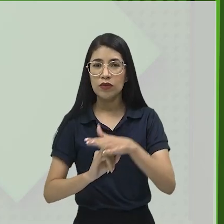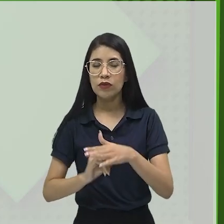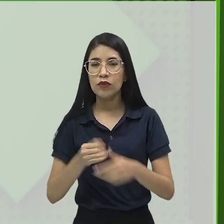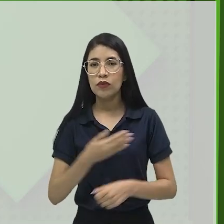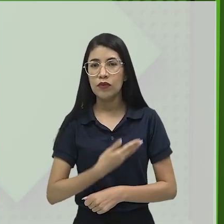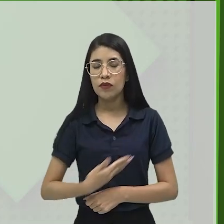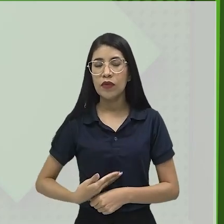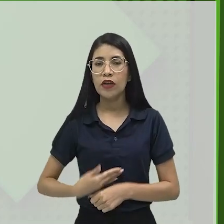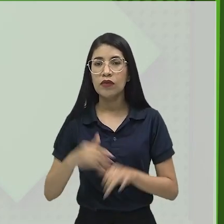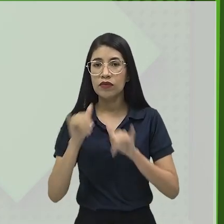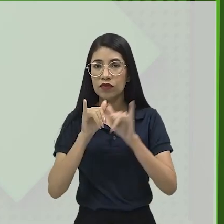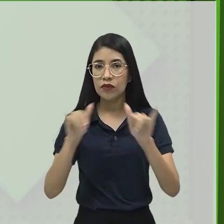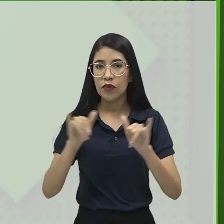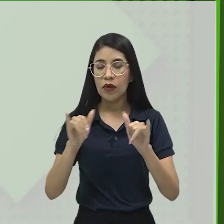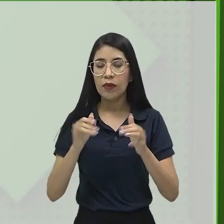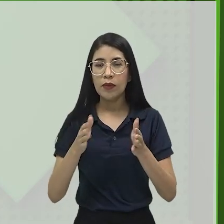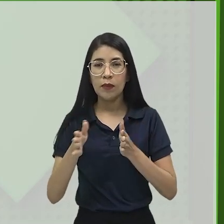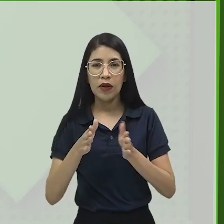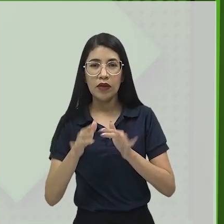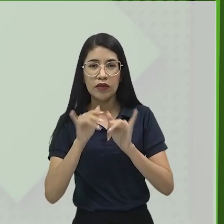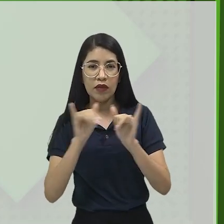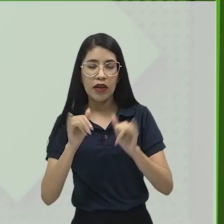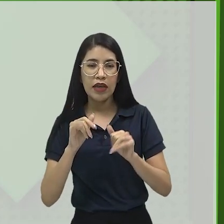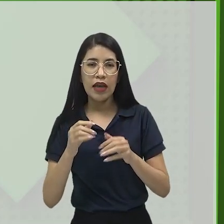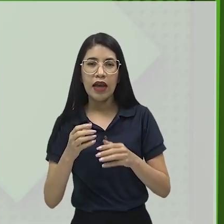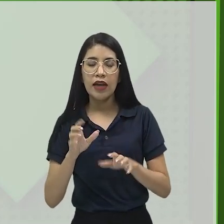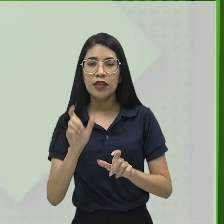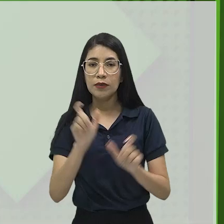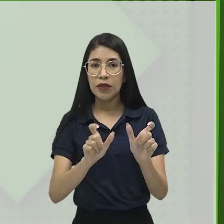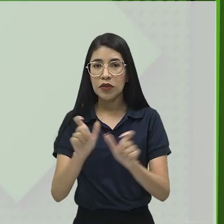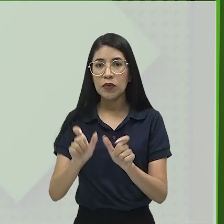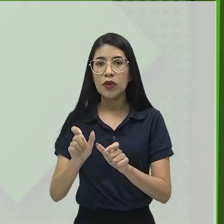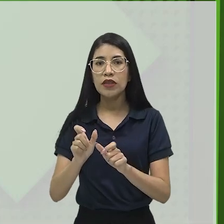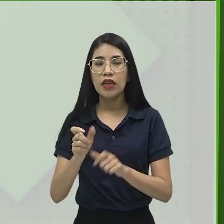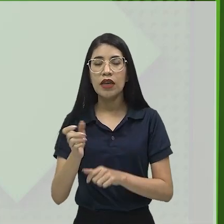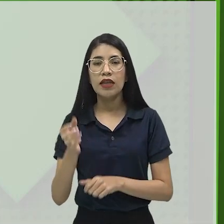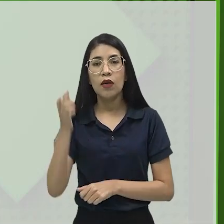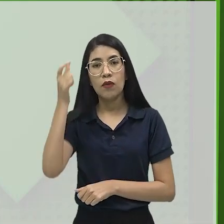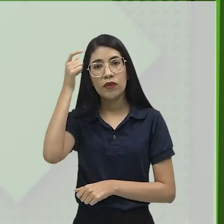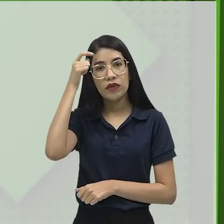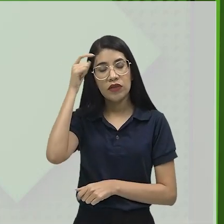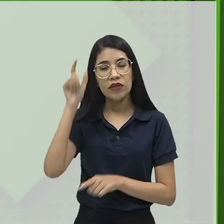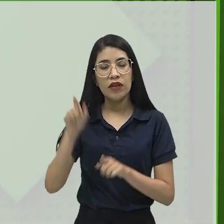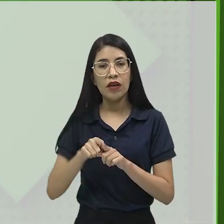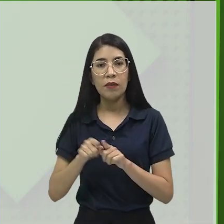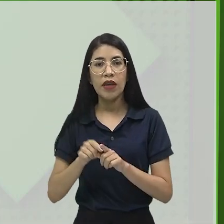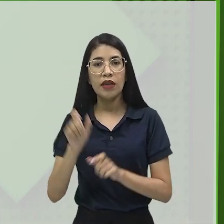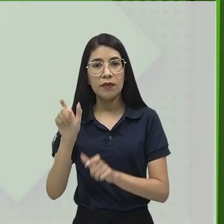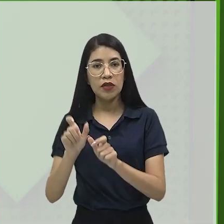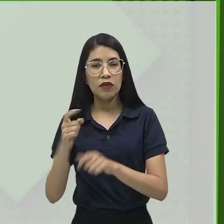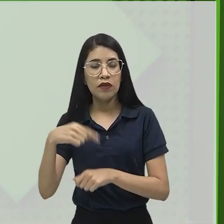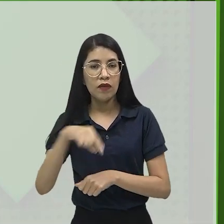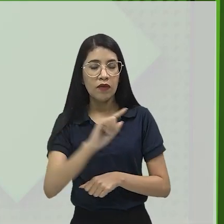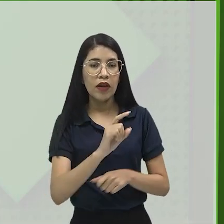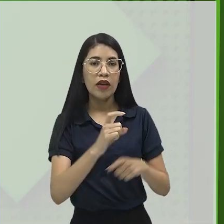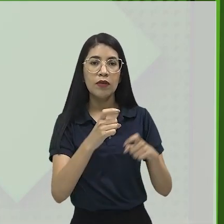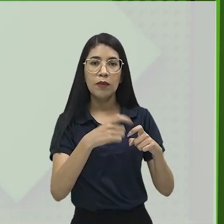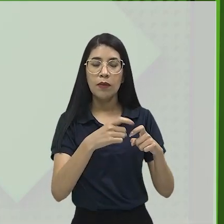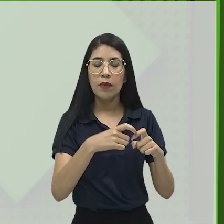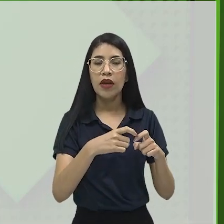haja, naquele momento de campanha, uma sensibilização à população para fazer exames, né,